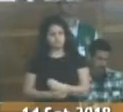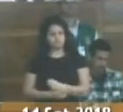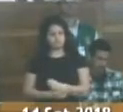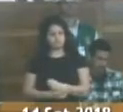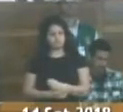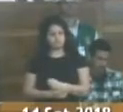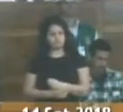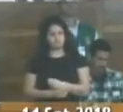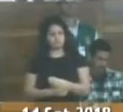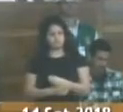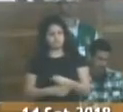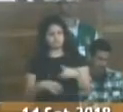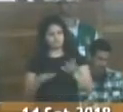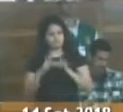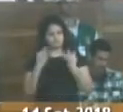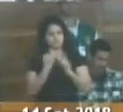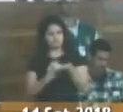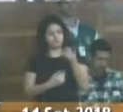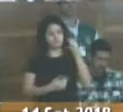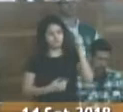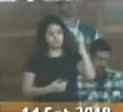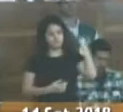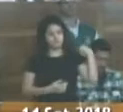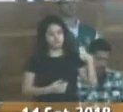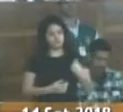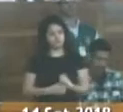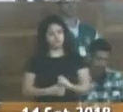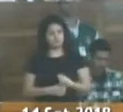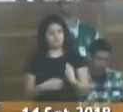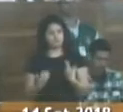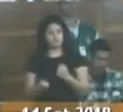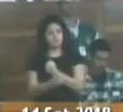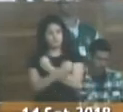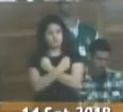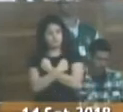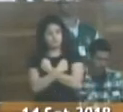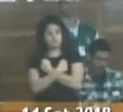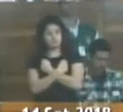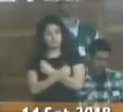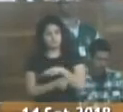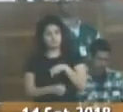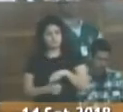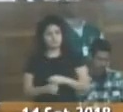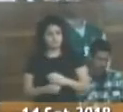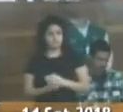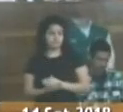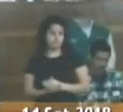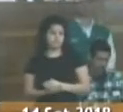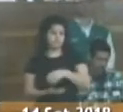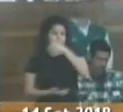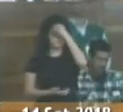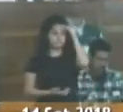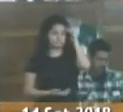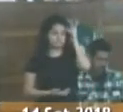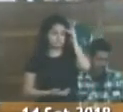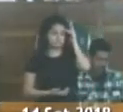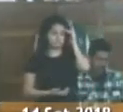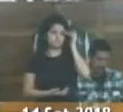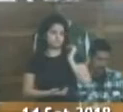as comunidades tradicionais. O que, que mais foi abraçado durante esses tempos? As pessoas,